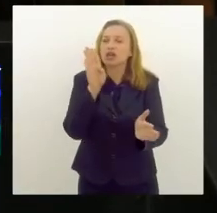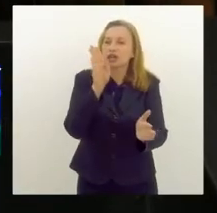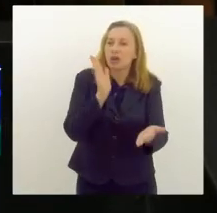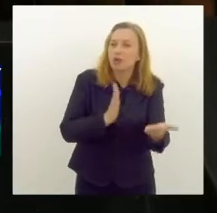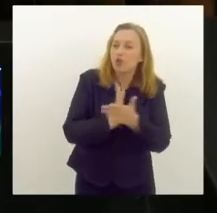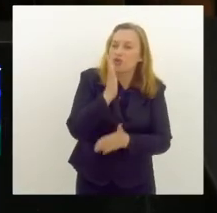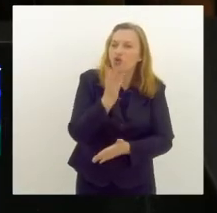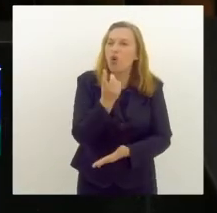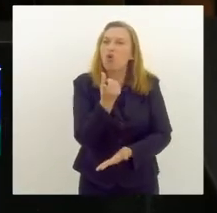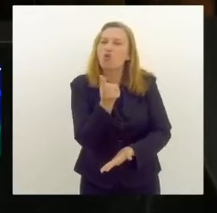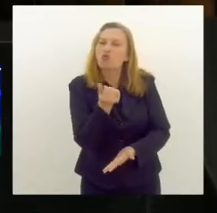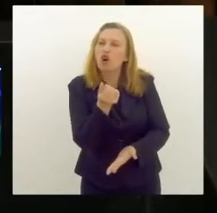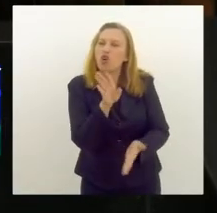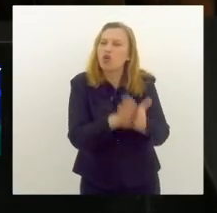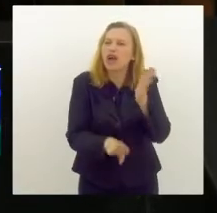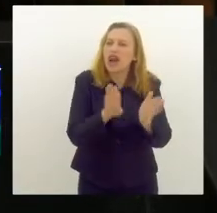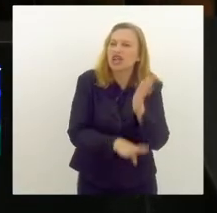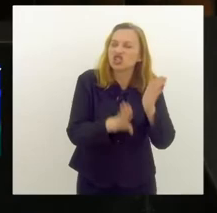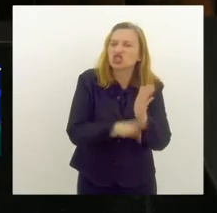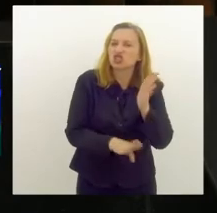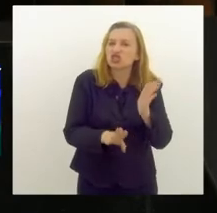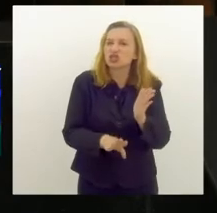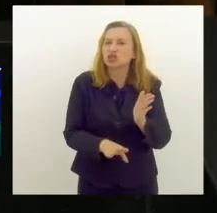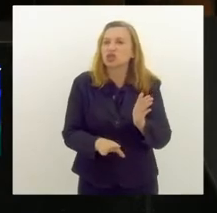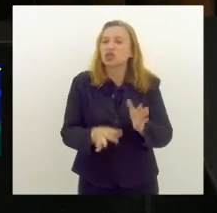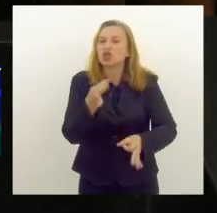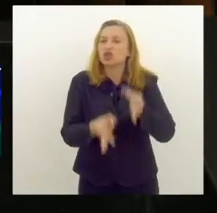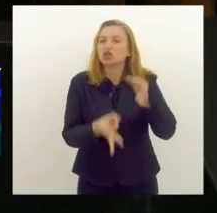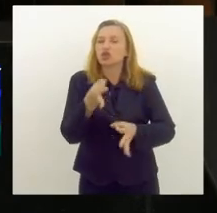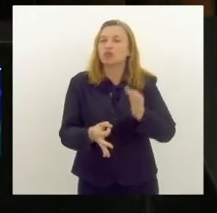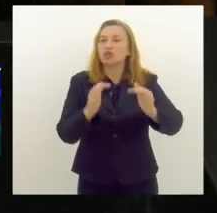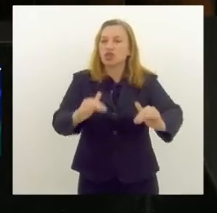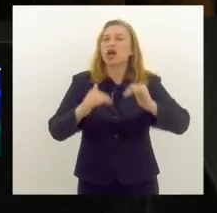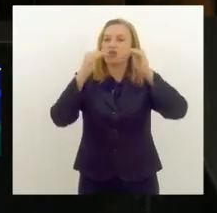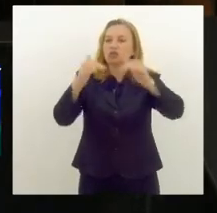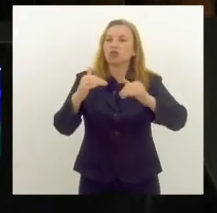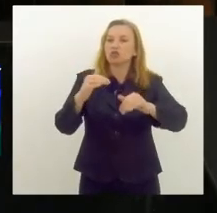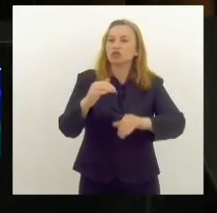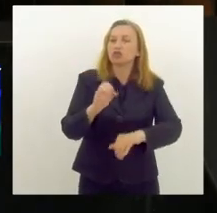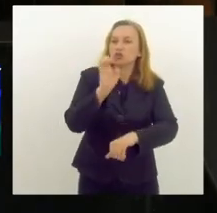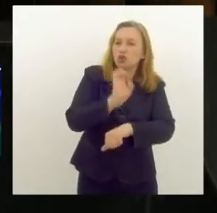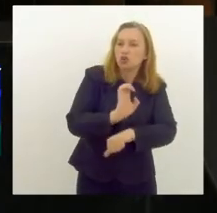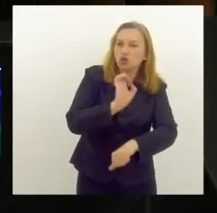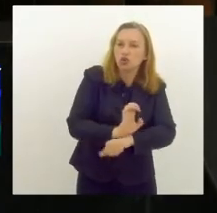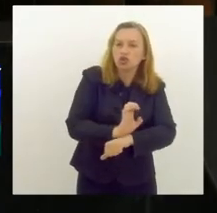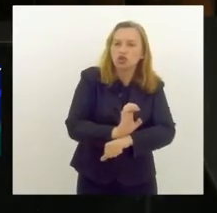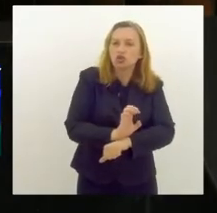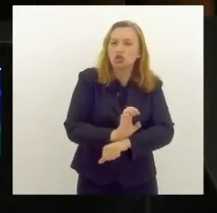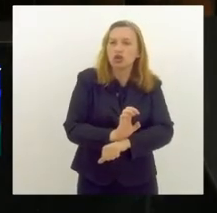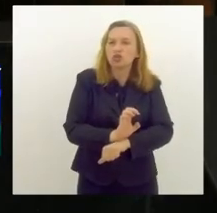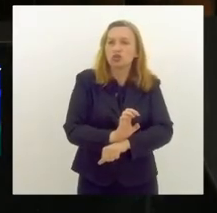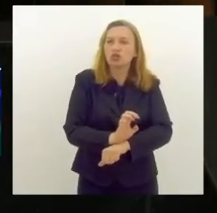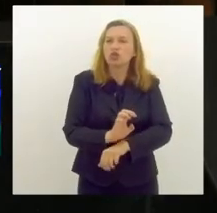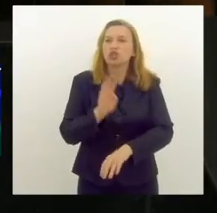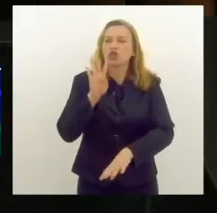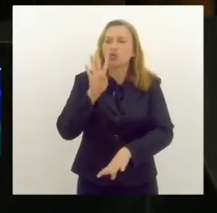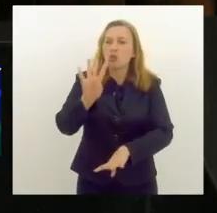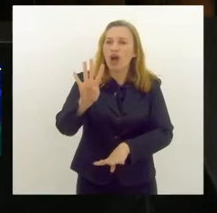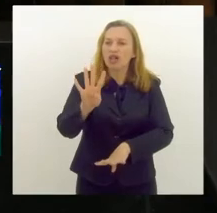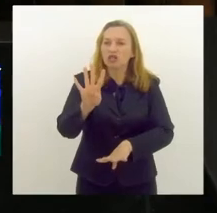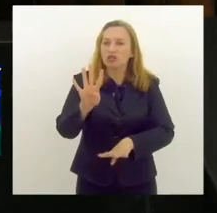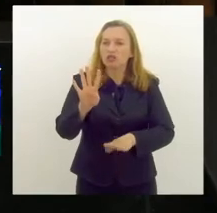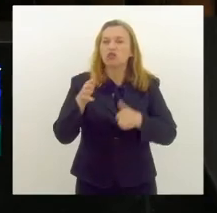contas. Contas essas que o Tribunal de Contas do Estado colocou 4